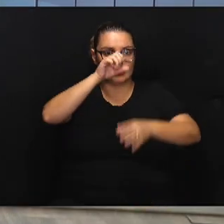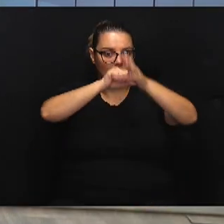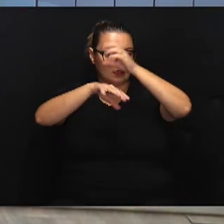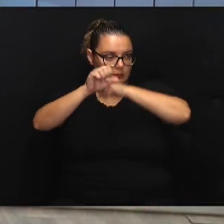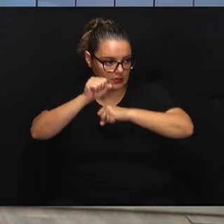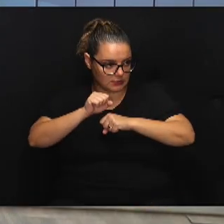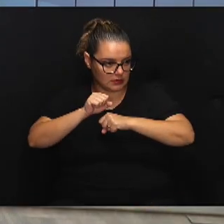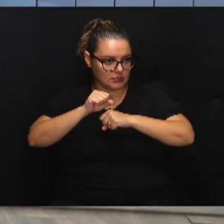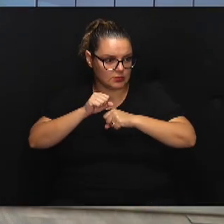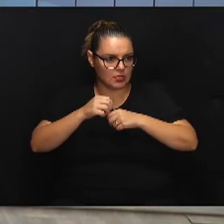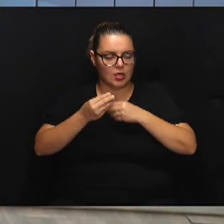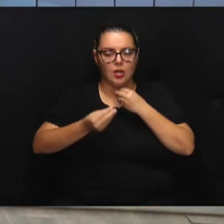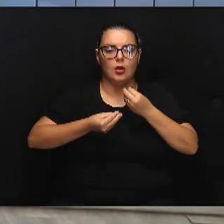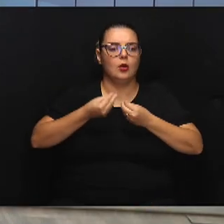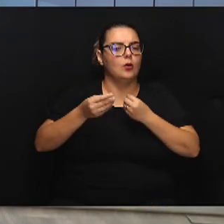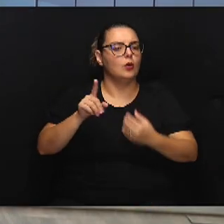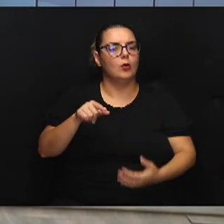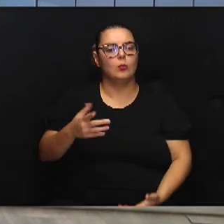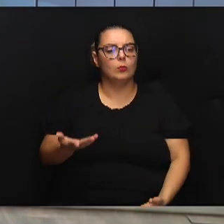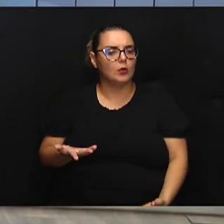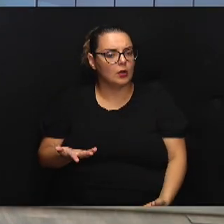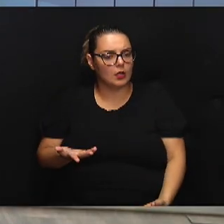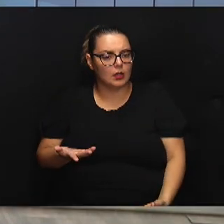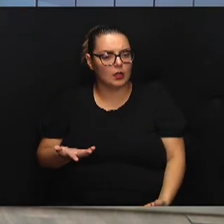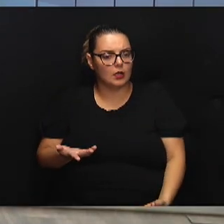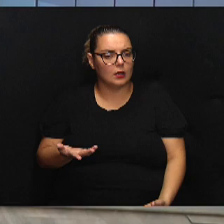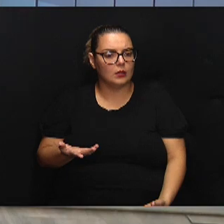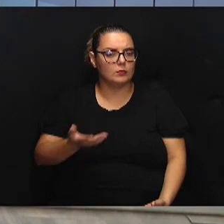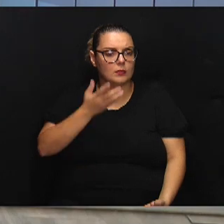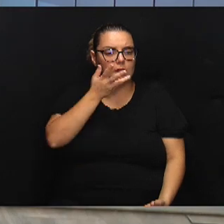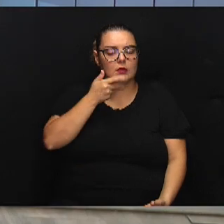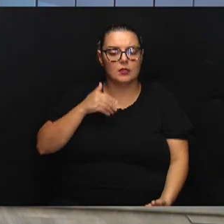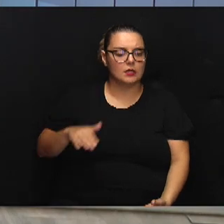aprendizagem. Como que para a criança